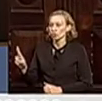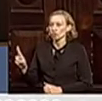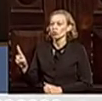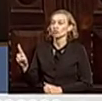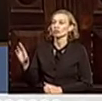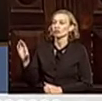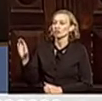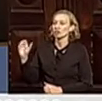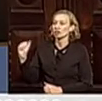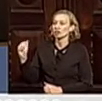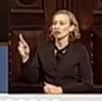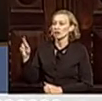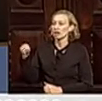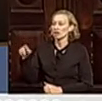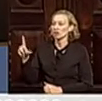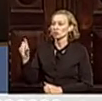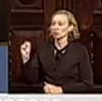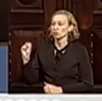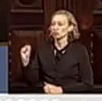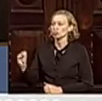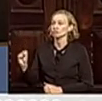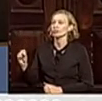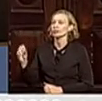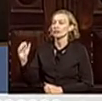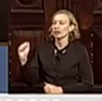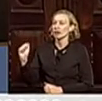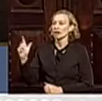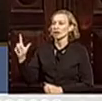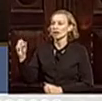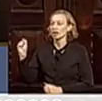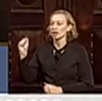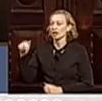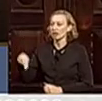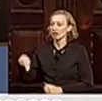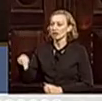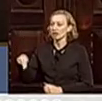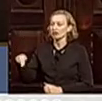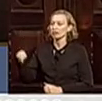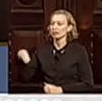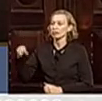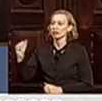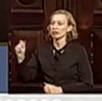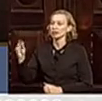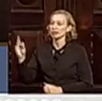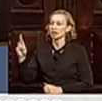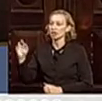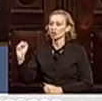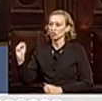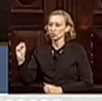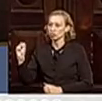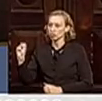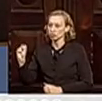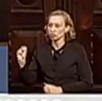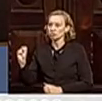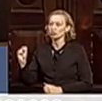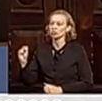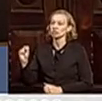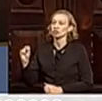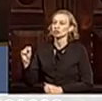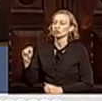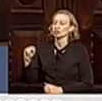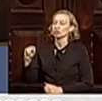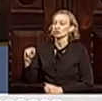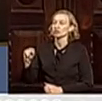Rodrigues, Emanuele, Alan Berger, Alana, Gabriel Bergoni, Matheus de Jesus, Alexandre Campelo,